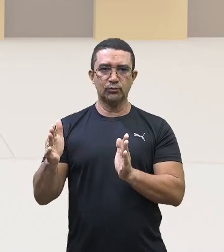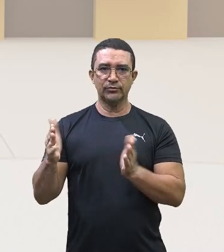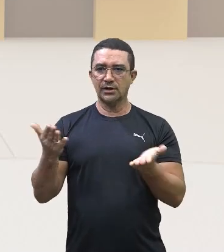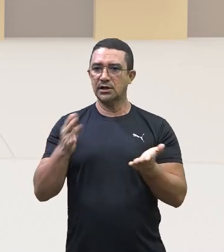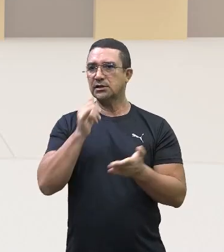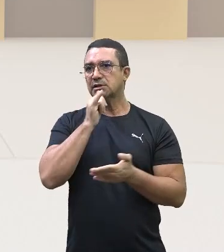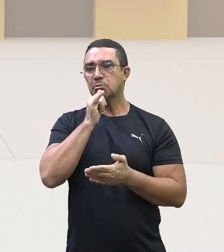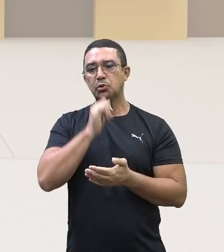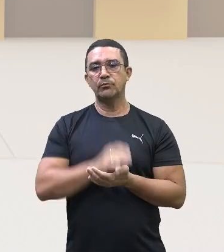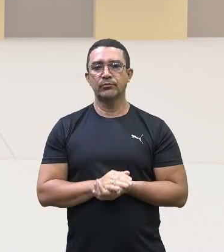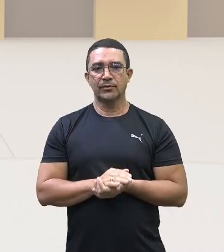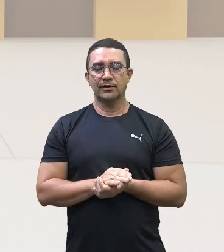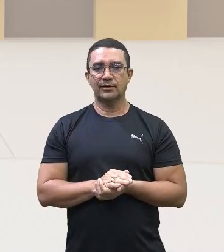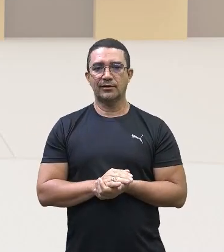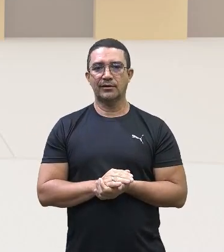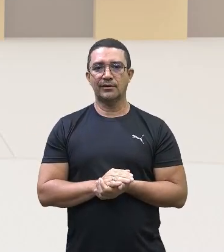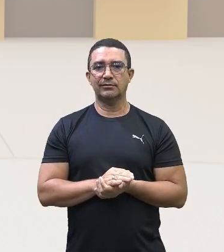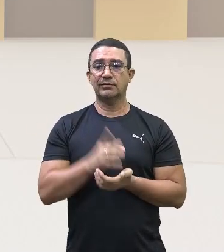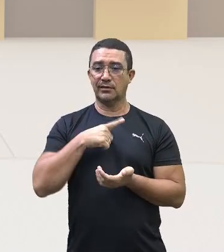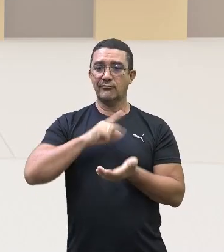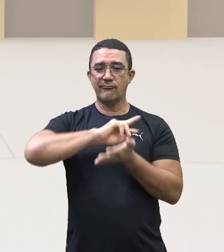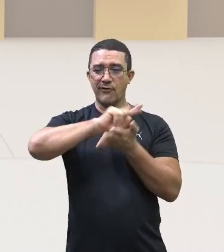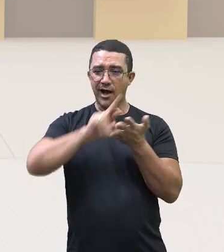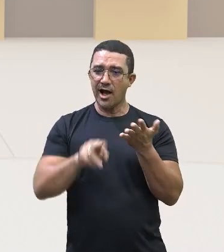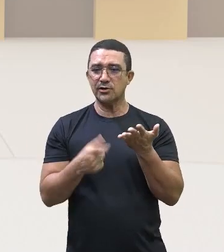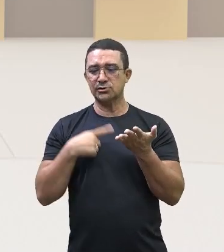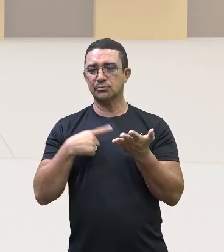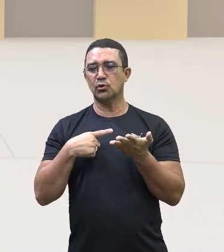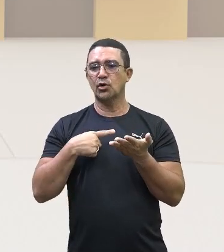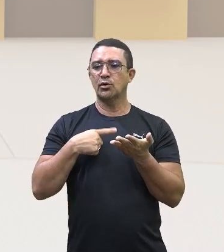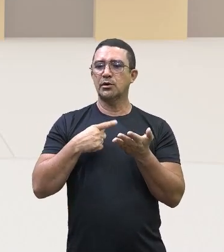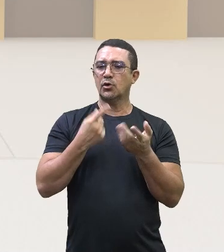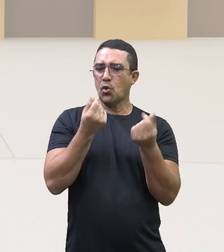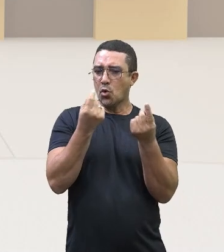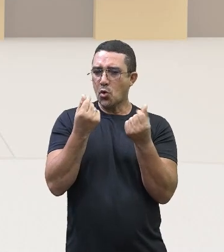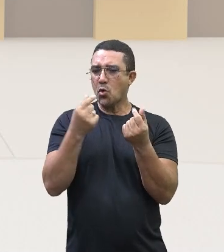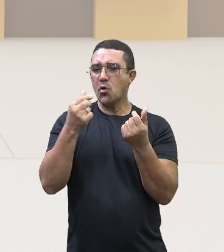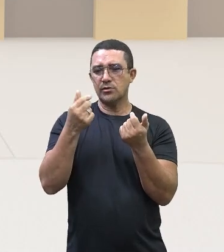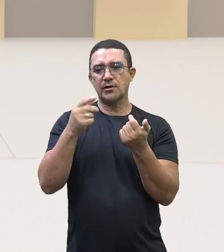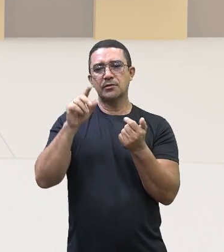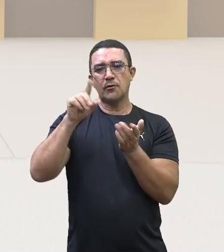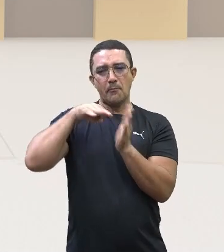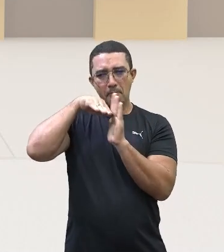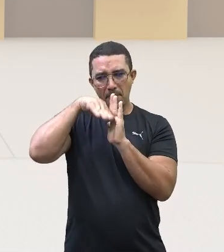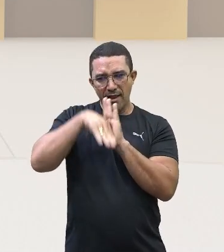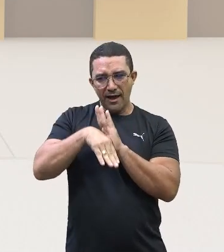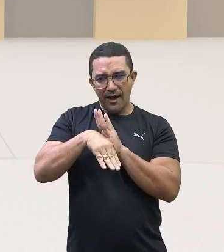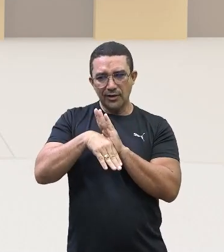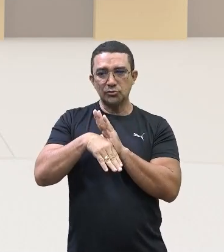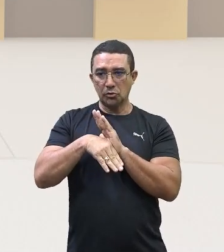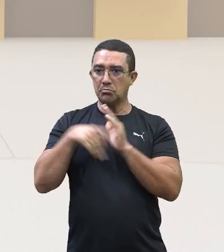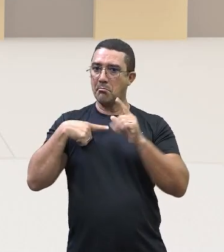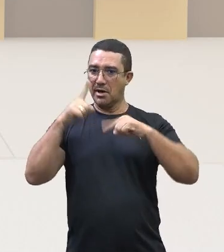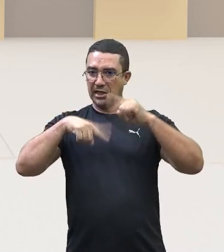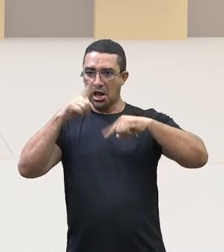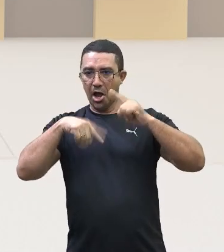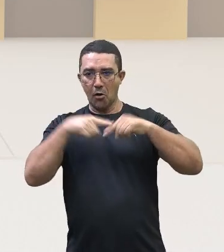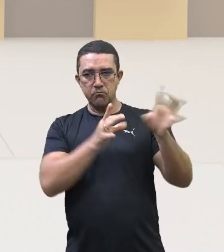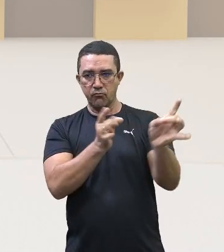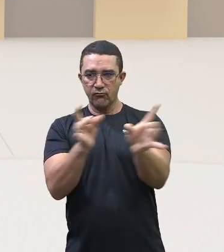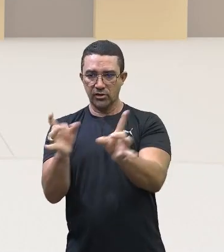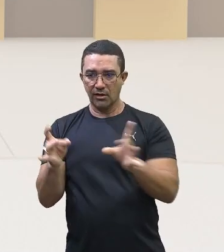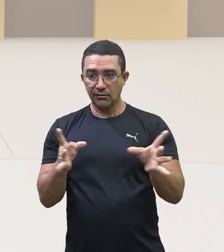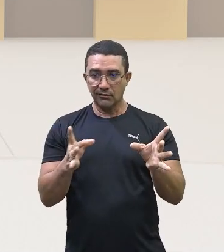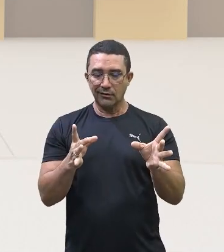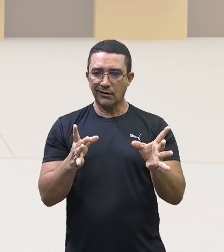Friday, né, professor? Que existe ali muitas promoções e aí tem muita saída ali de materiais, né? E imagina só a